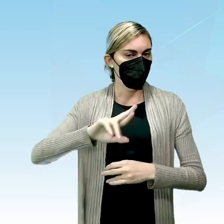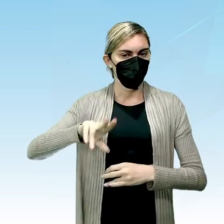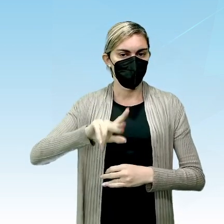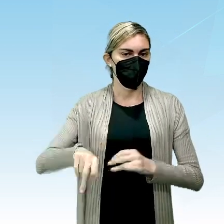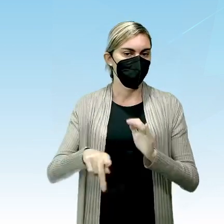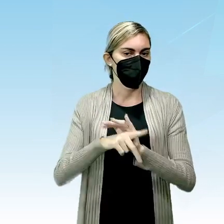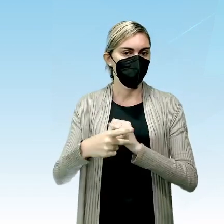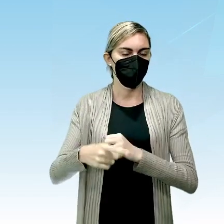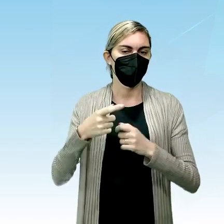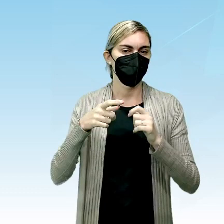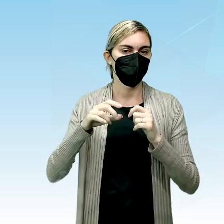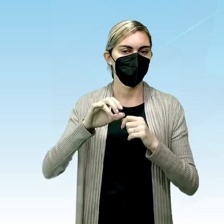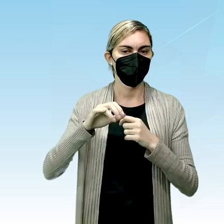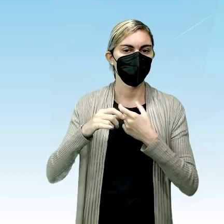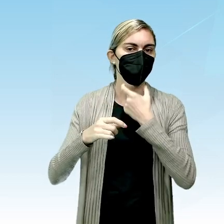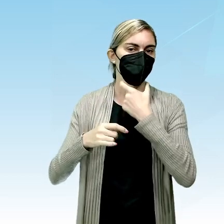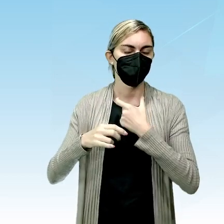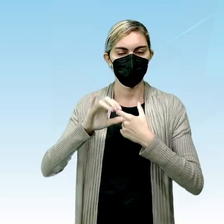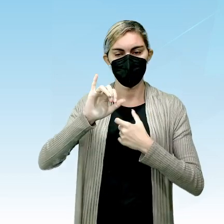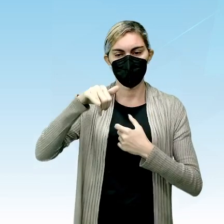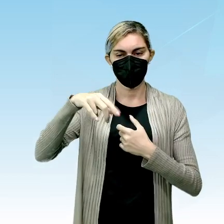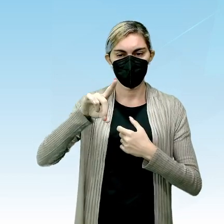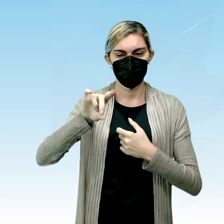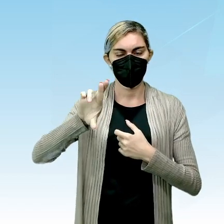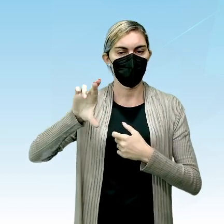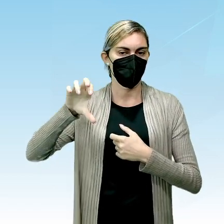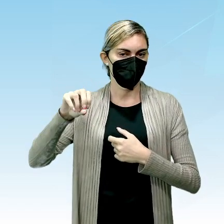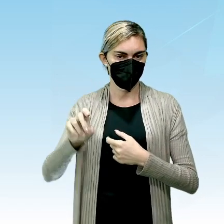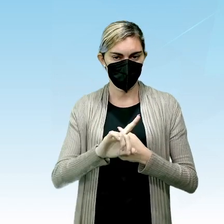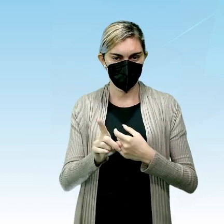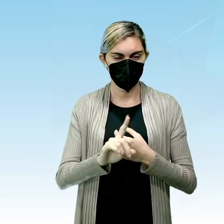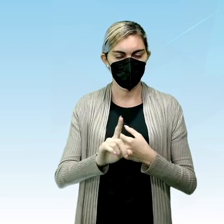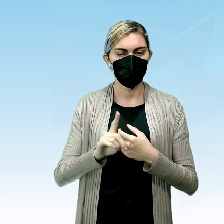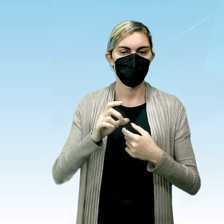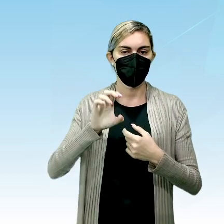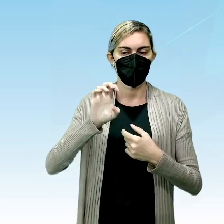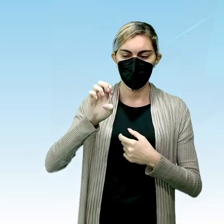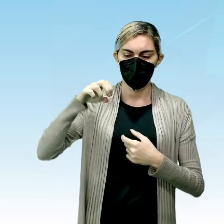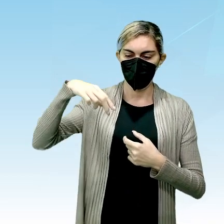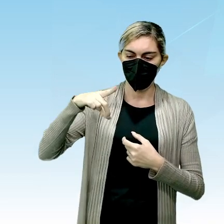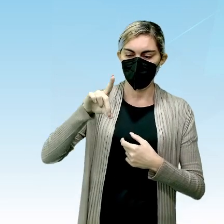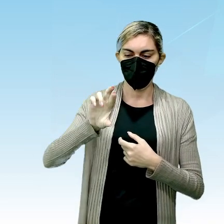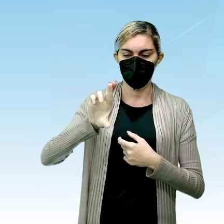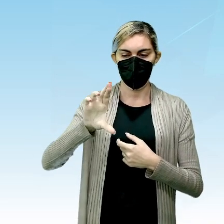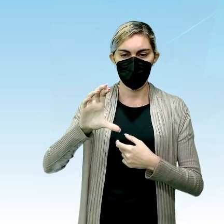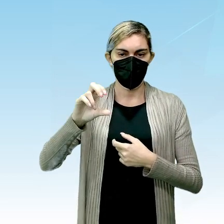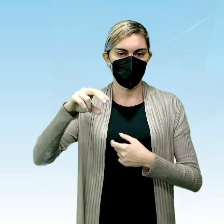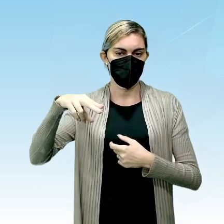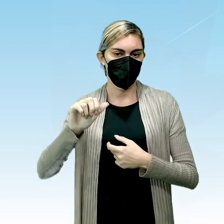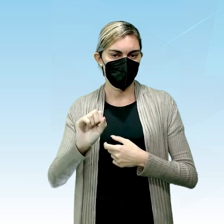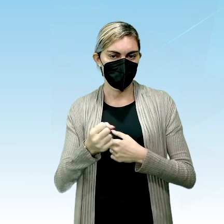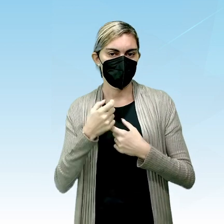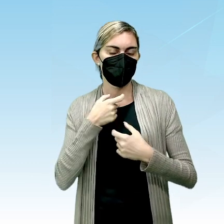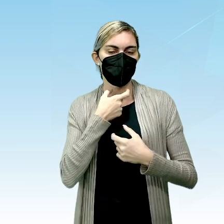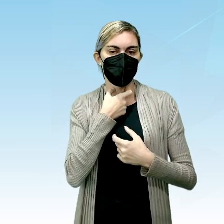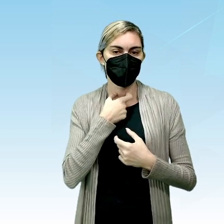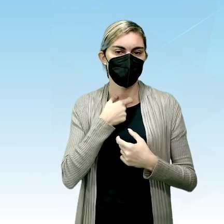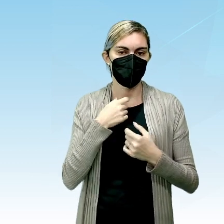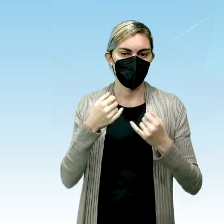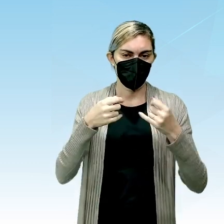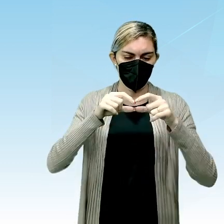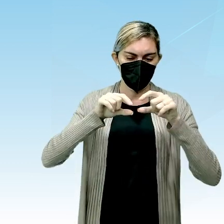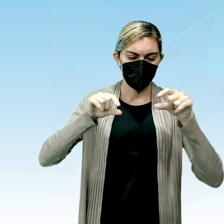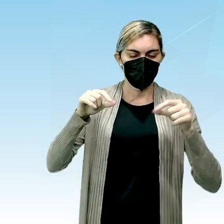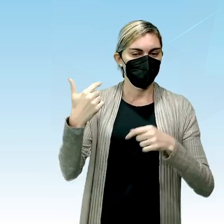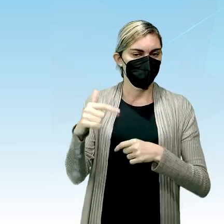sistema endócrino. Já as glândulas que são endócrinas, elas não apresentam ductos e